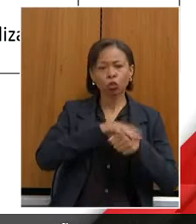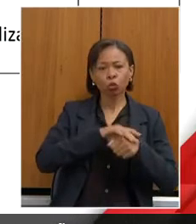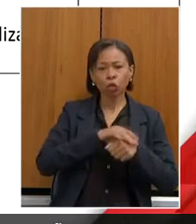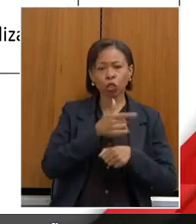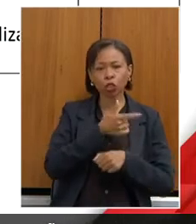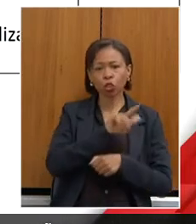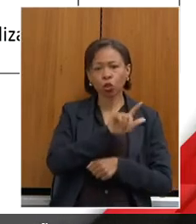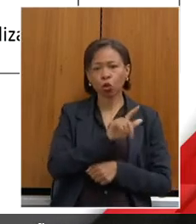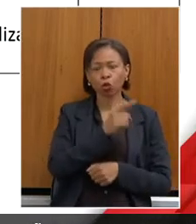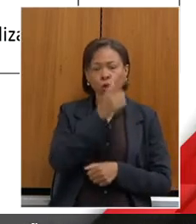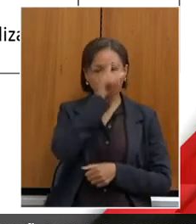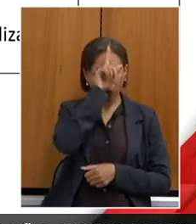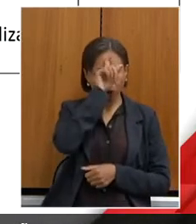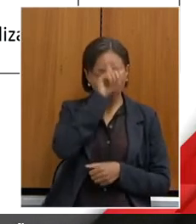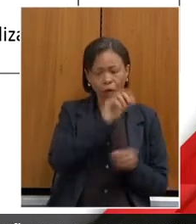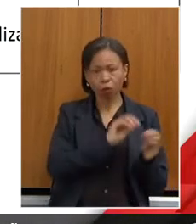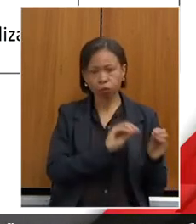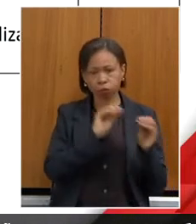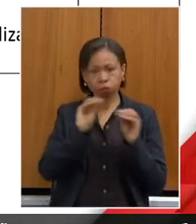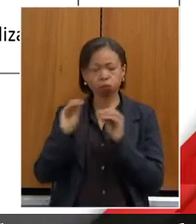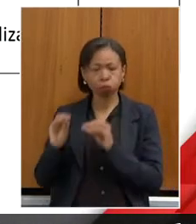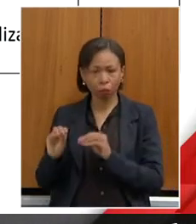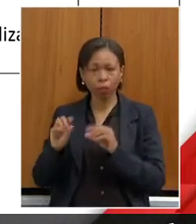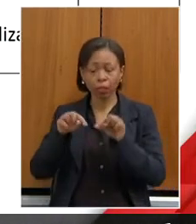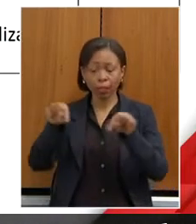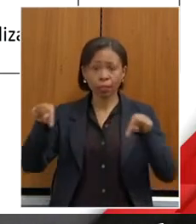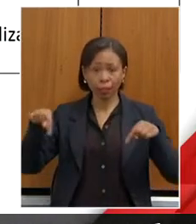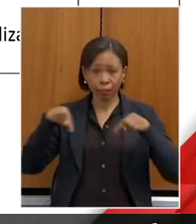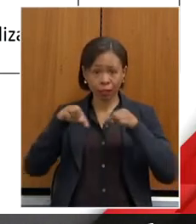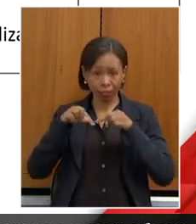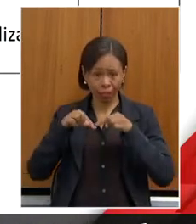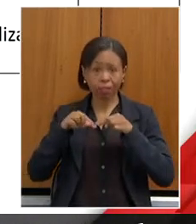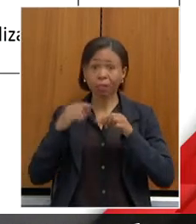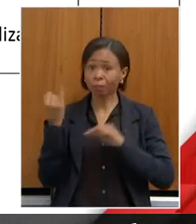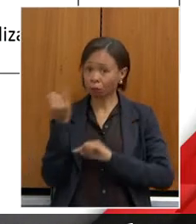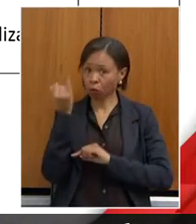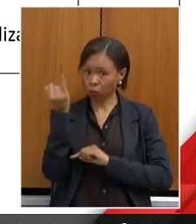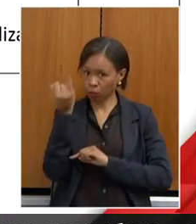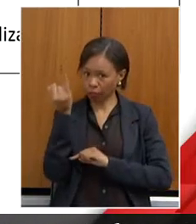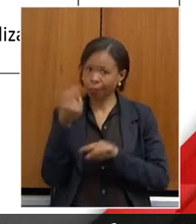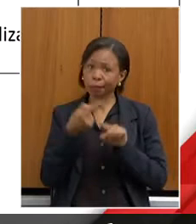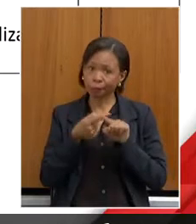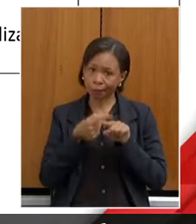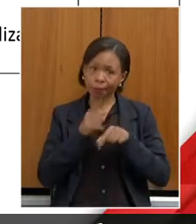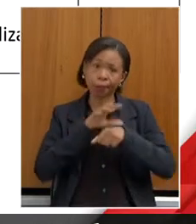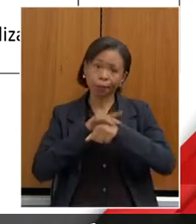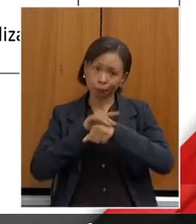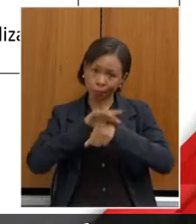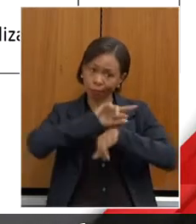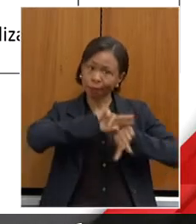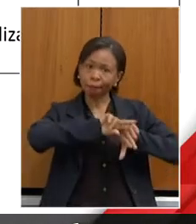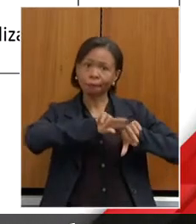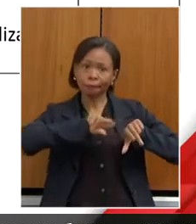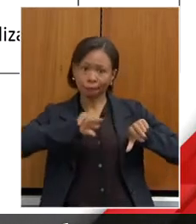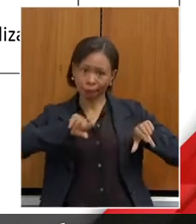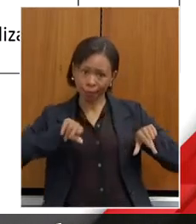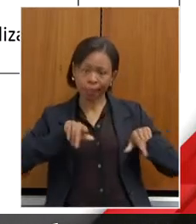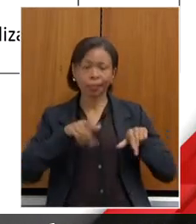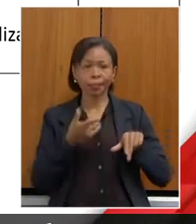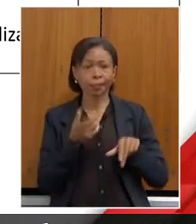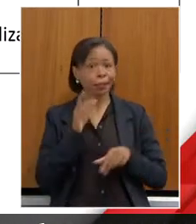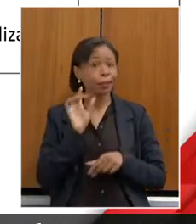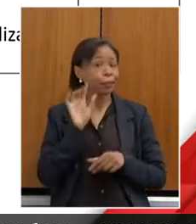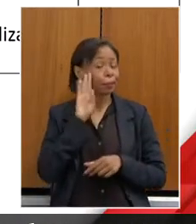clínicos importantes. Lembrando que as outras doenças também continuam acometendo as pessoas. Especialmente HIV do Eduardo de